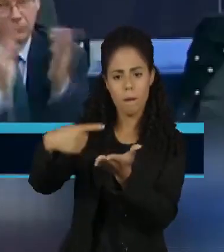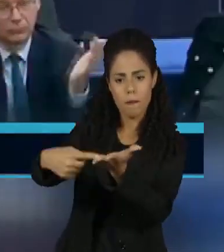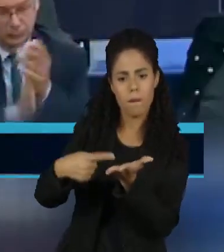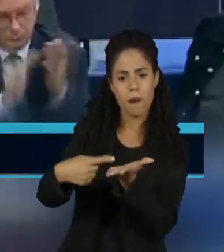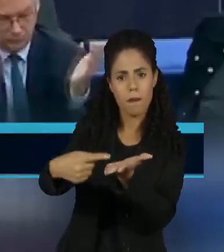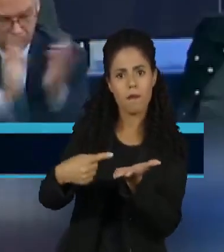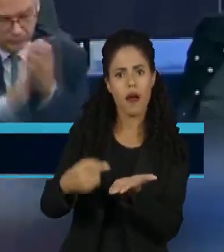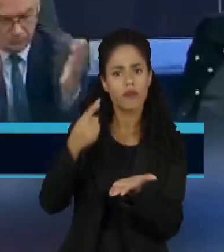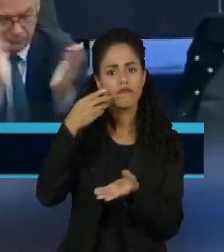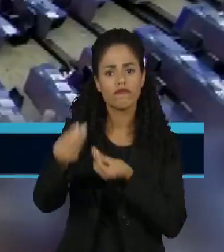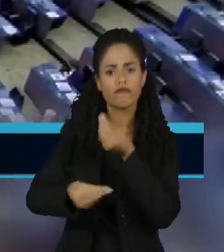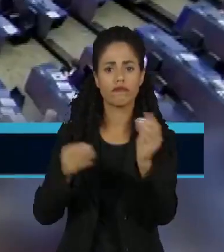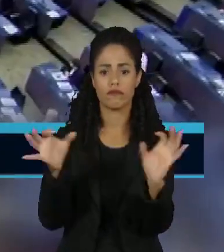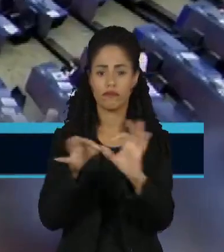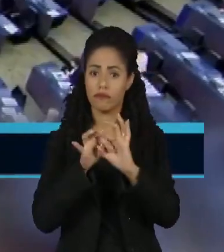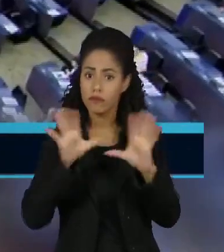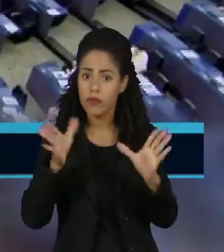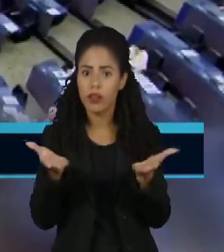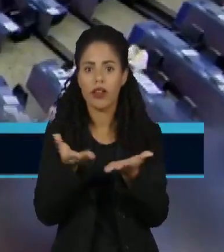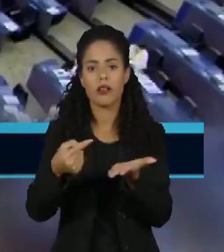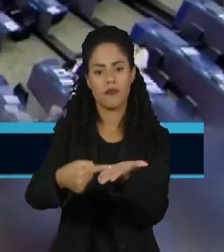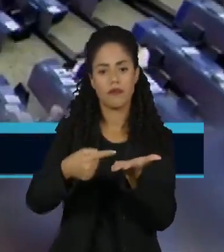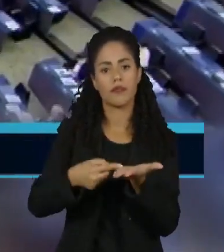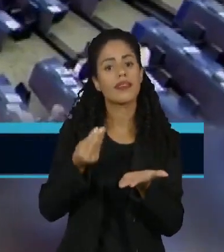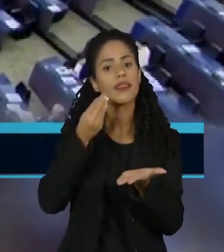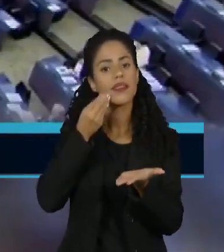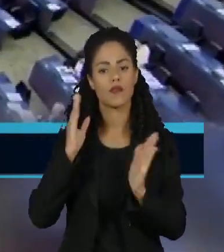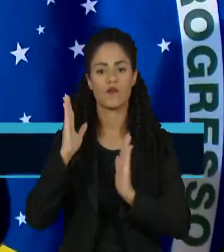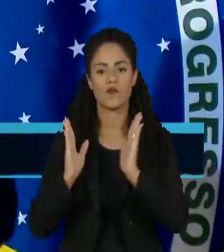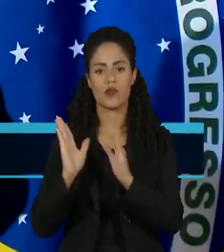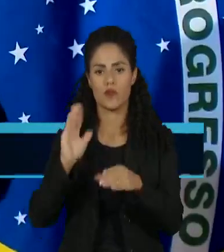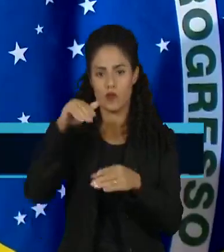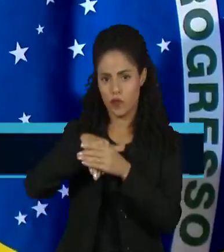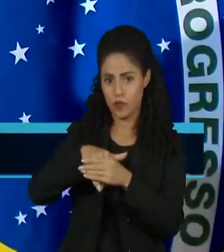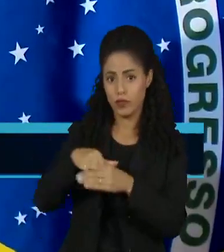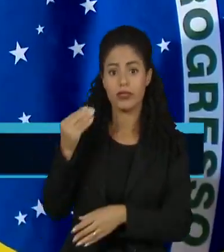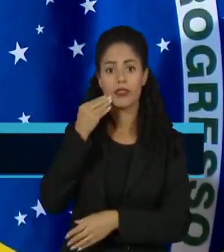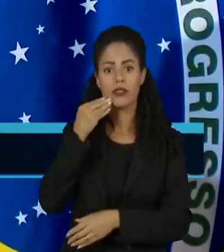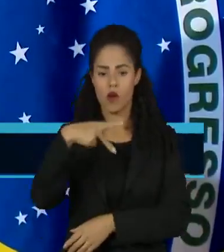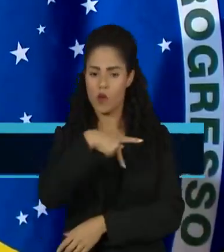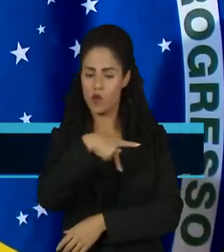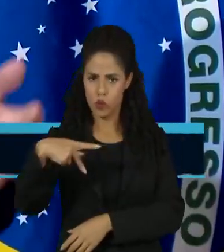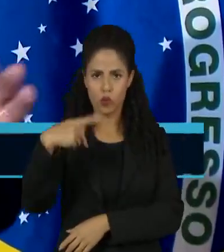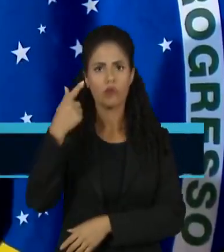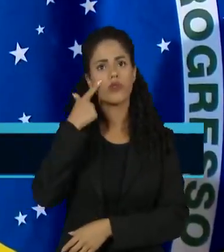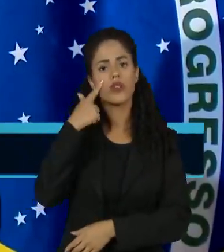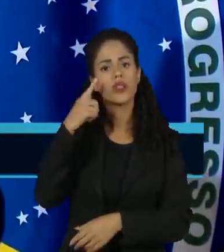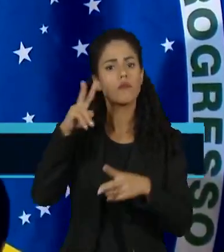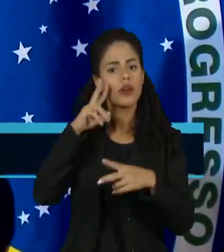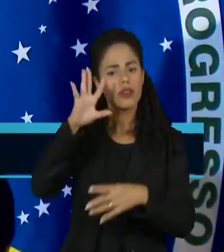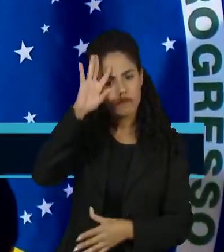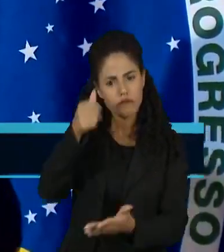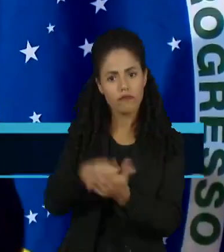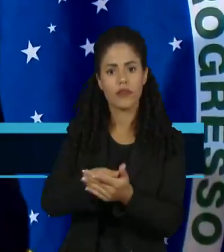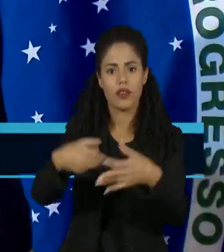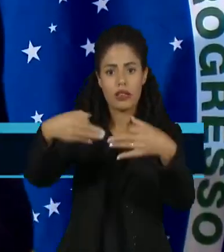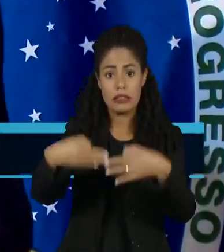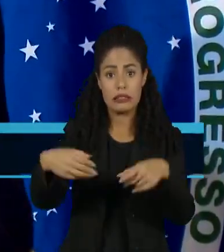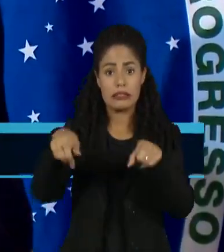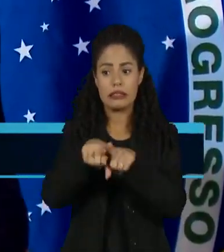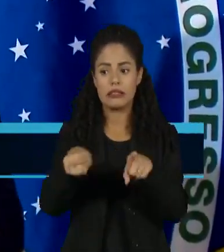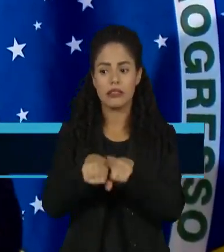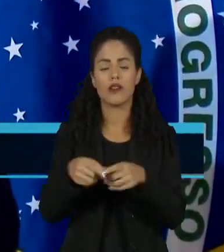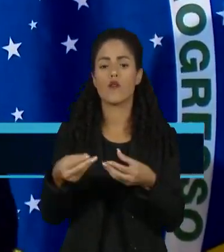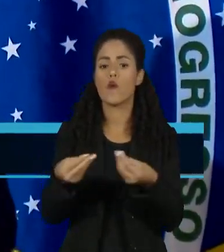estarão dispostas a fazer concessões em um período de campanha. Lula tinha a ambição de fechar o acordo ainda